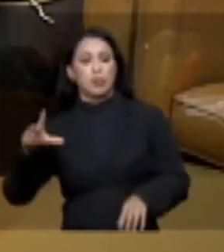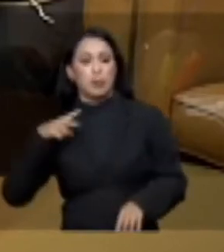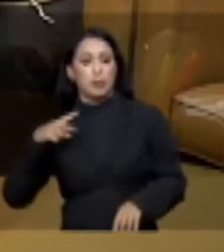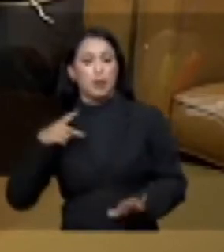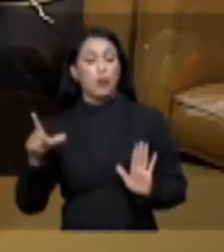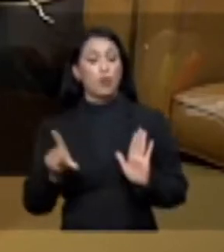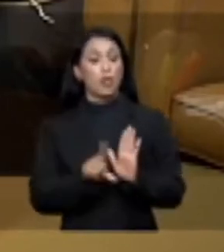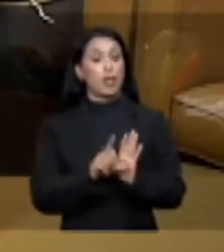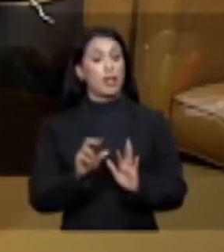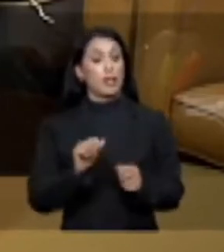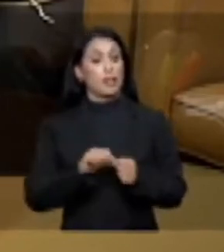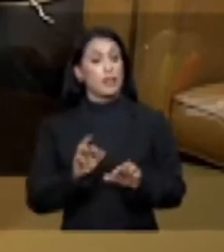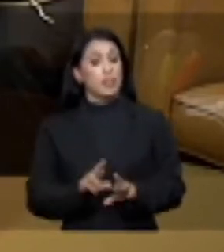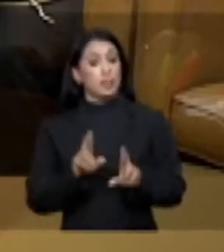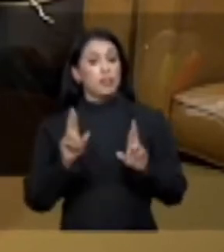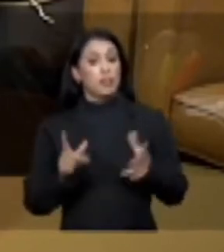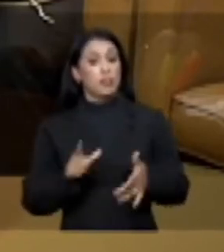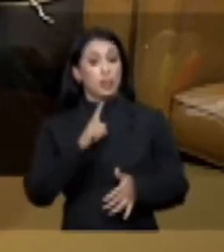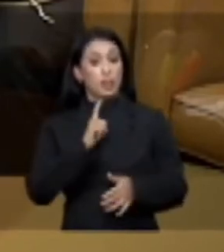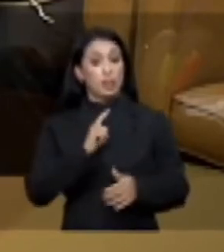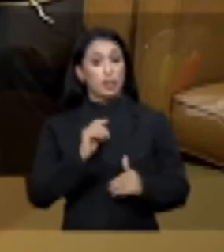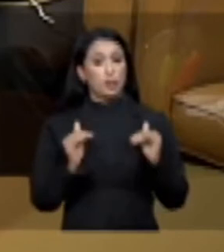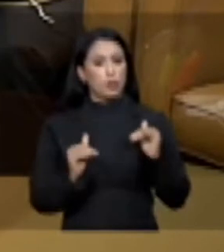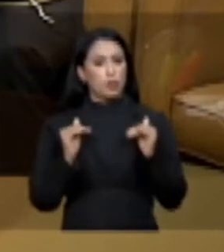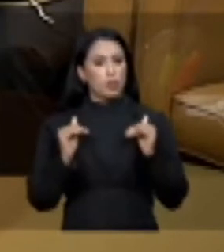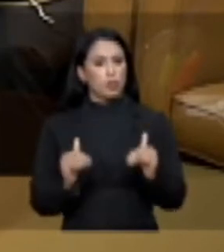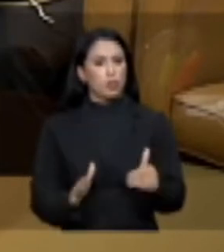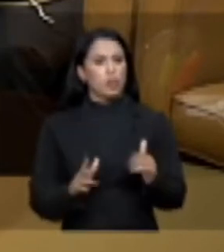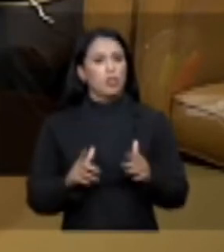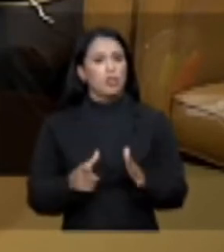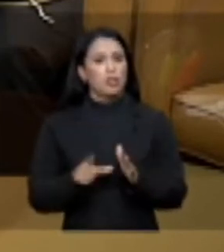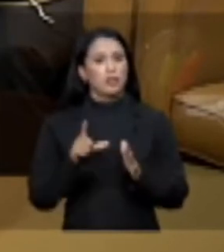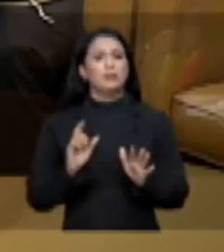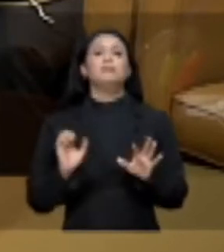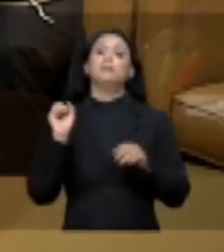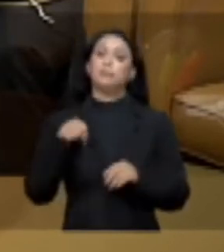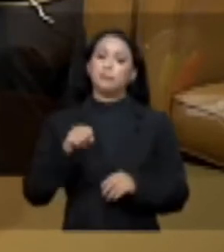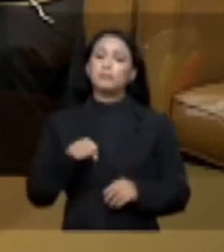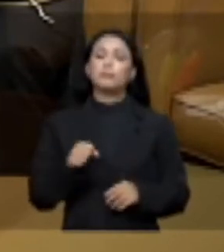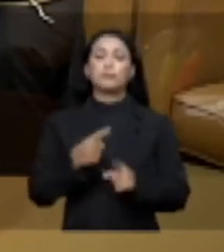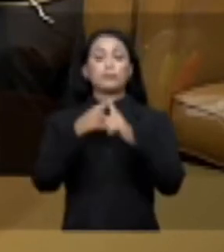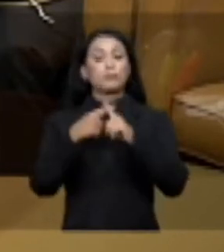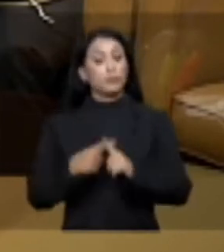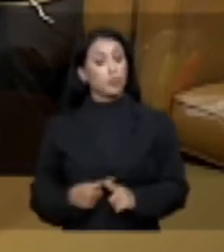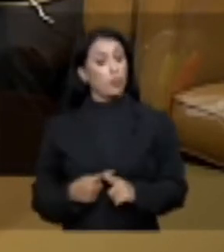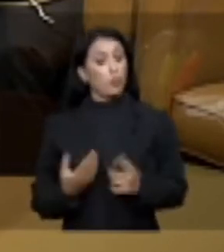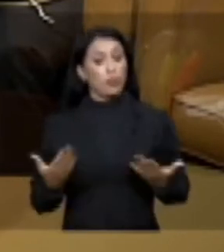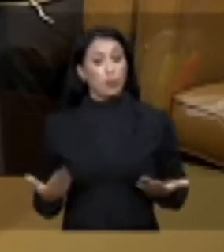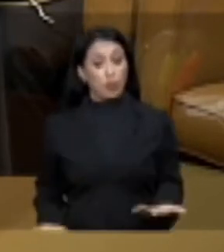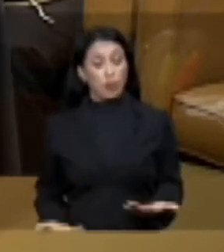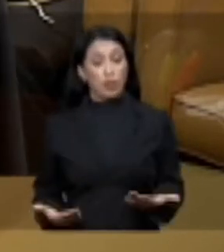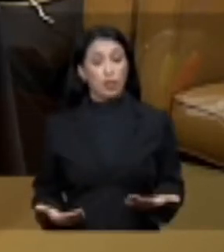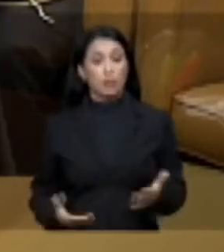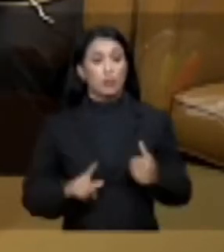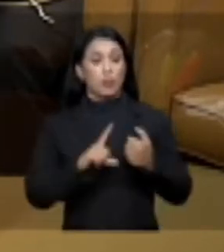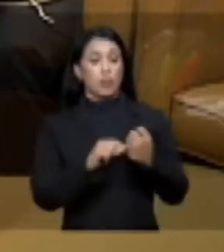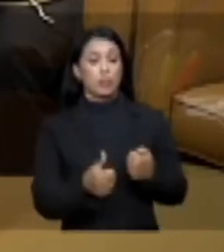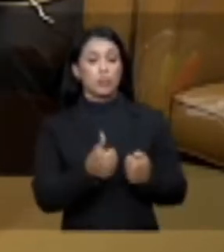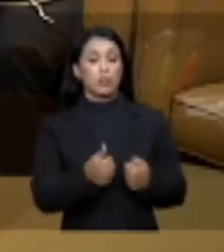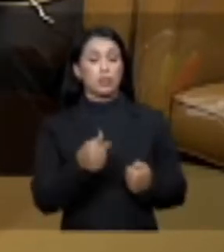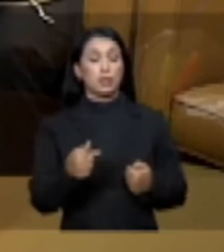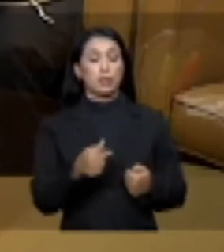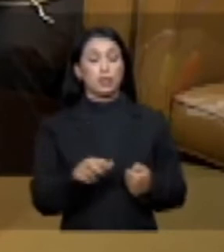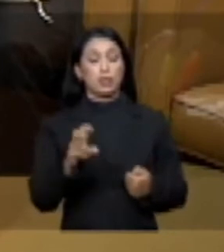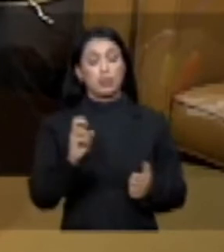lei faz, ao contrário, é estabelecer a obrigatoriedade de licitação prévia. Isso sim, concorrência, à luz do artigo 175